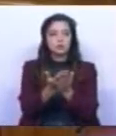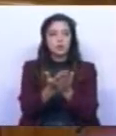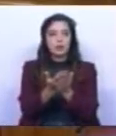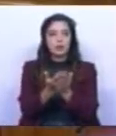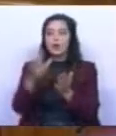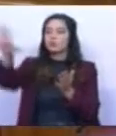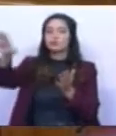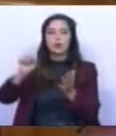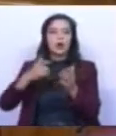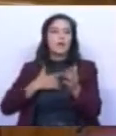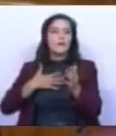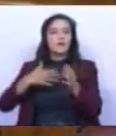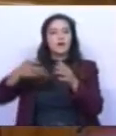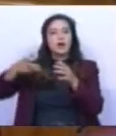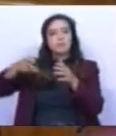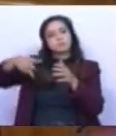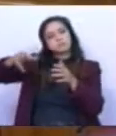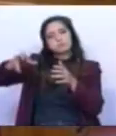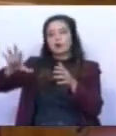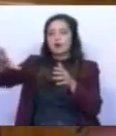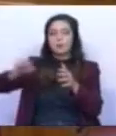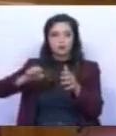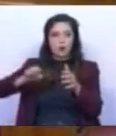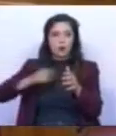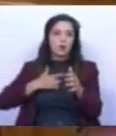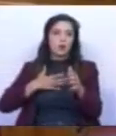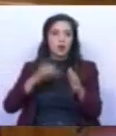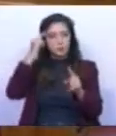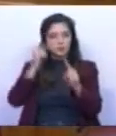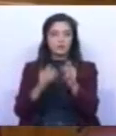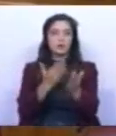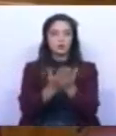recorrer a mecanismos externos ou a terceiros para poderem apresentar as suas candidaturas. Muito obrigado.